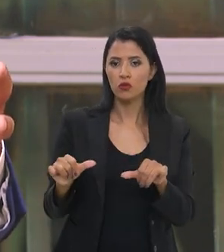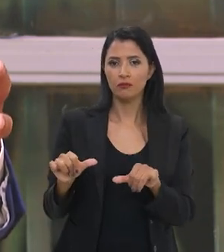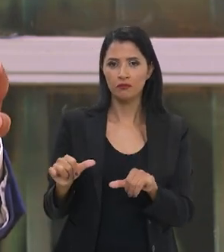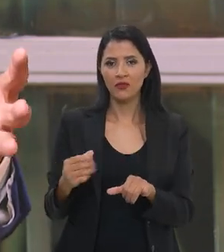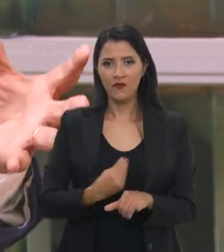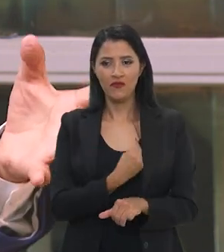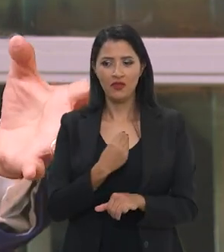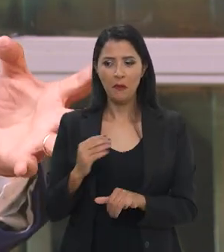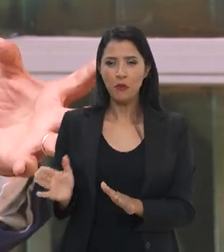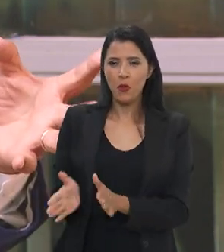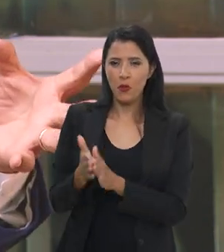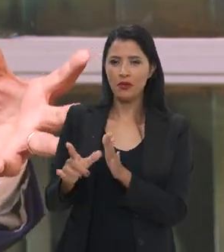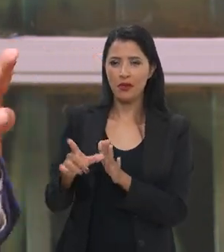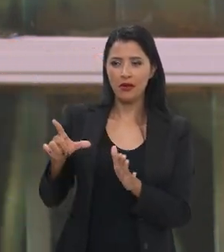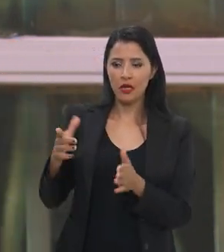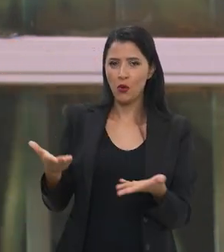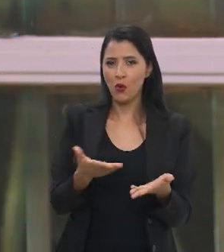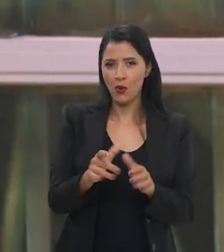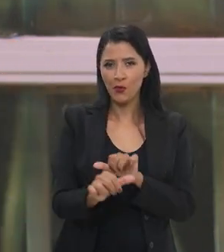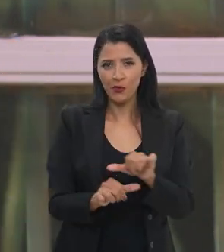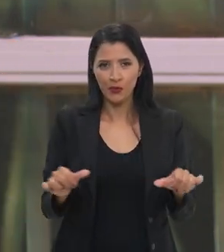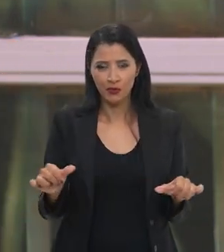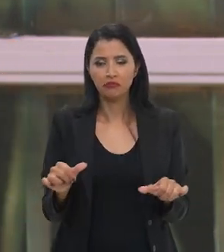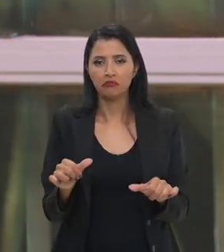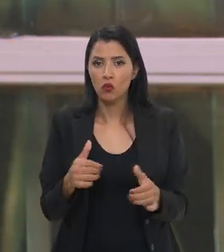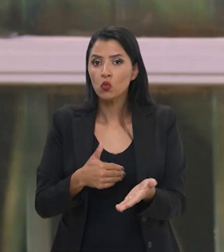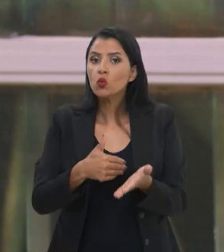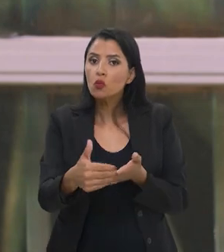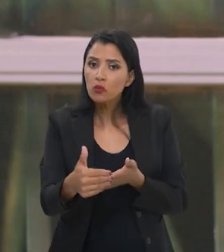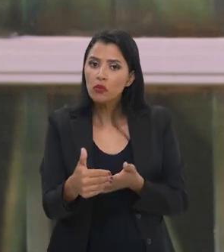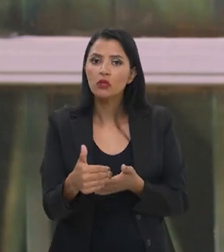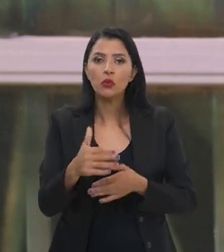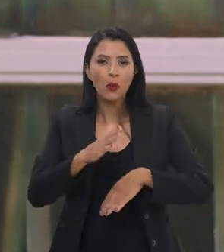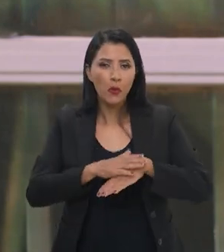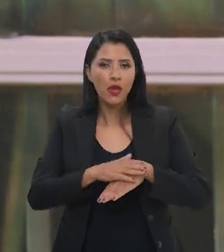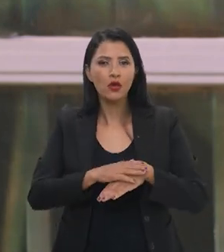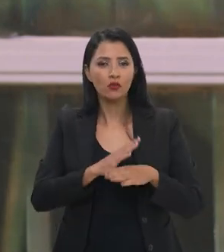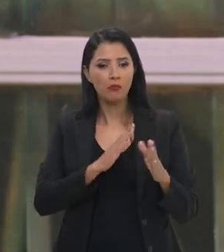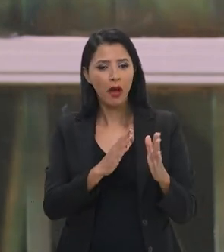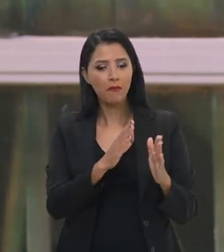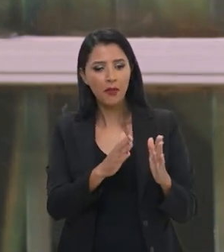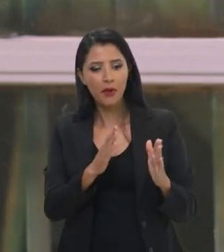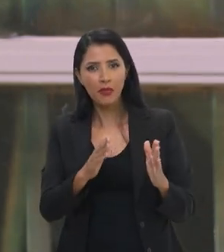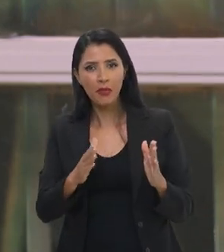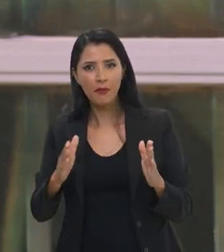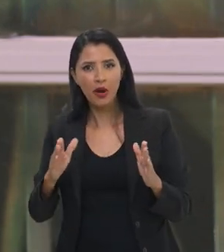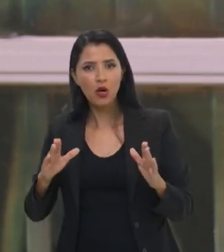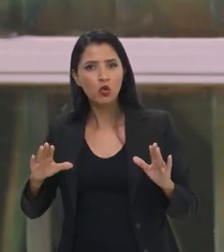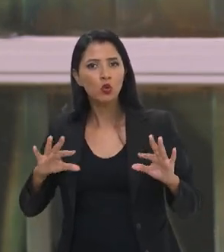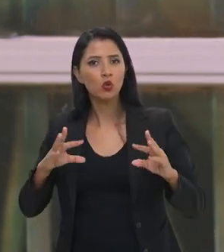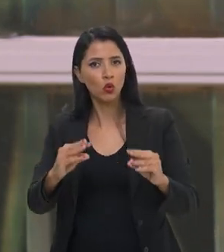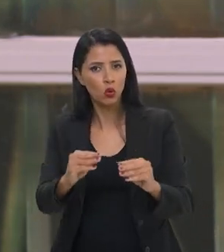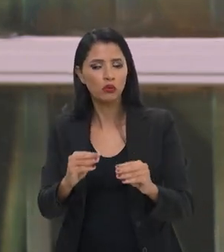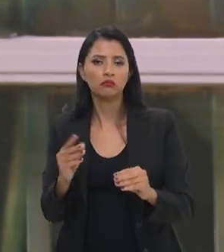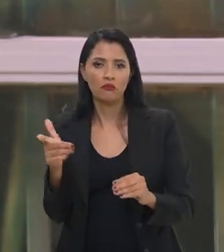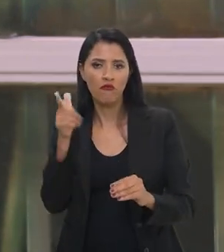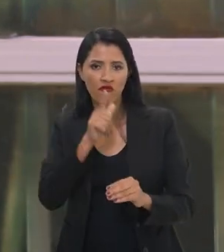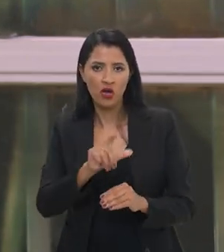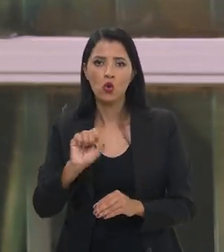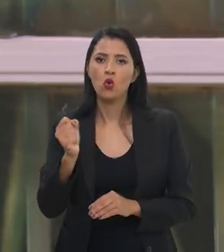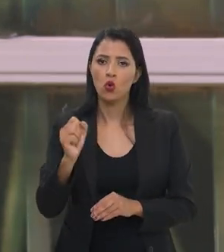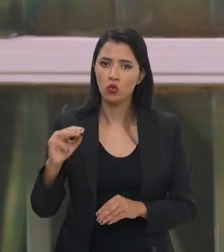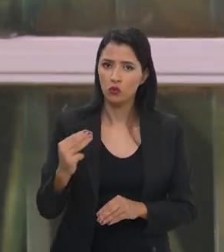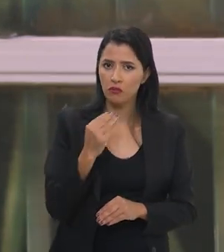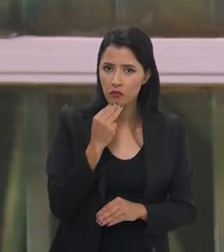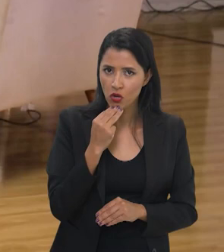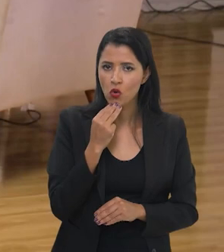extrema pobreza e é um começo Eu Acredito que quando implantamos todas as etapas nós vamos chegar a